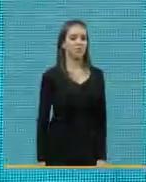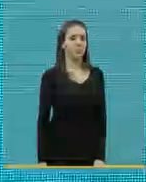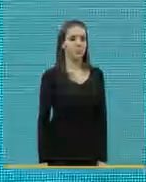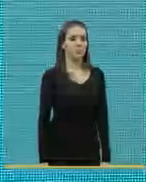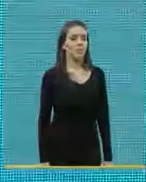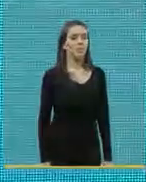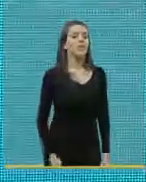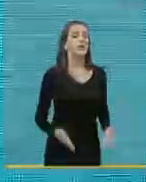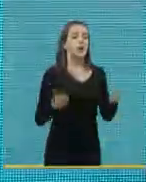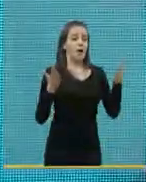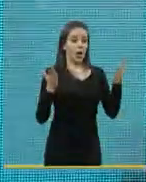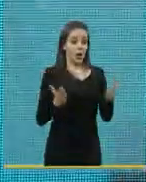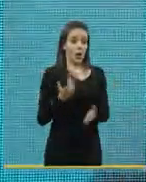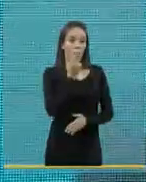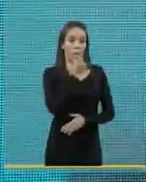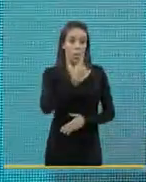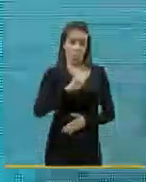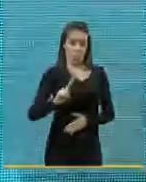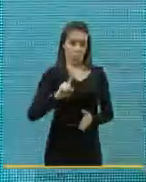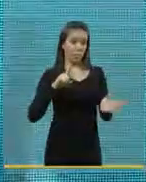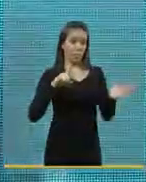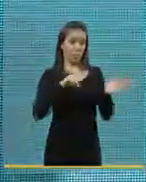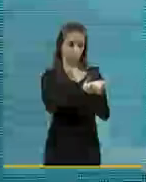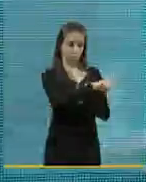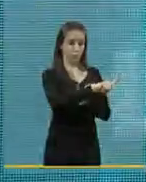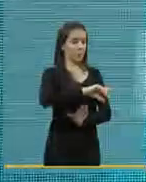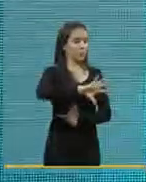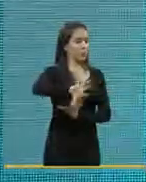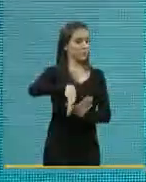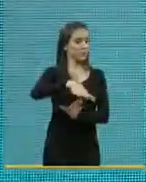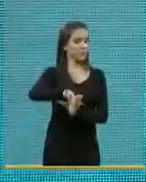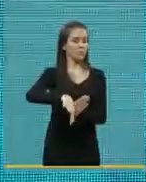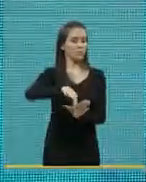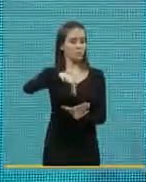agora nesta última rodada quem fará a pergunta